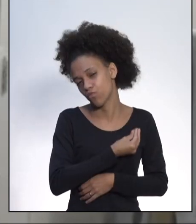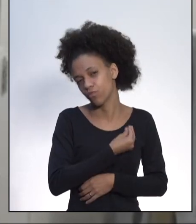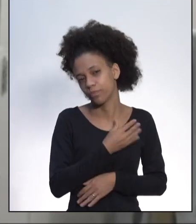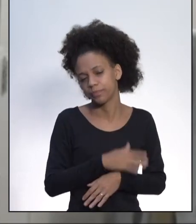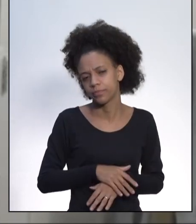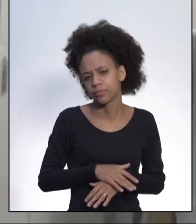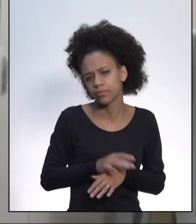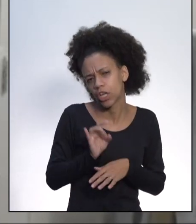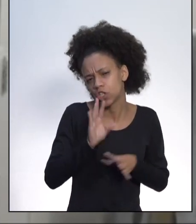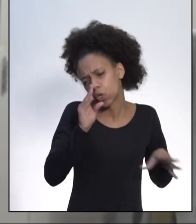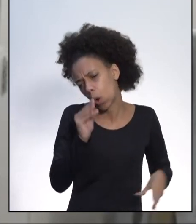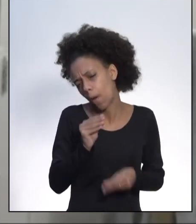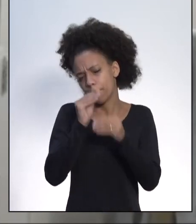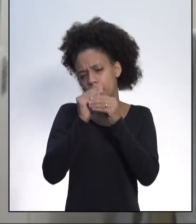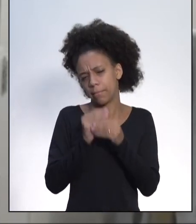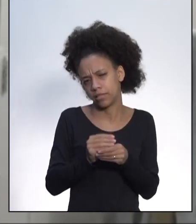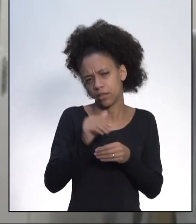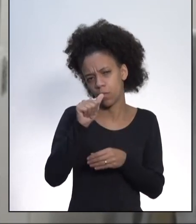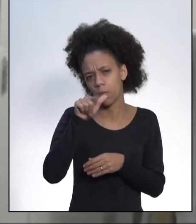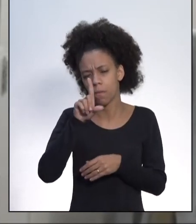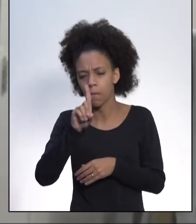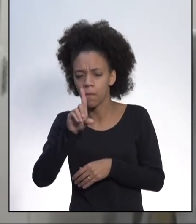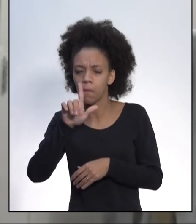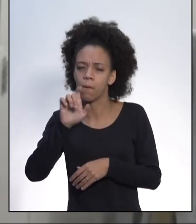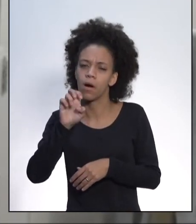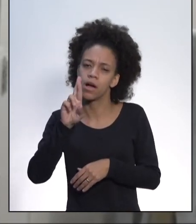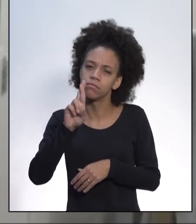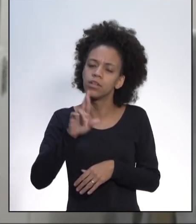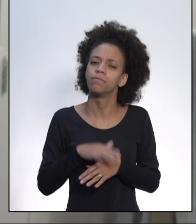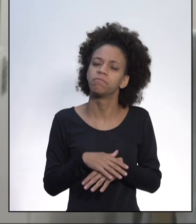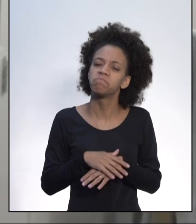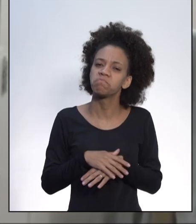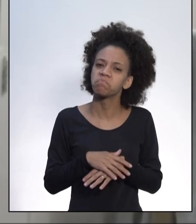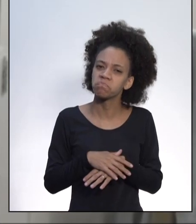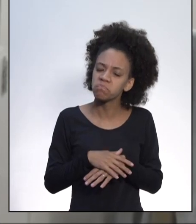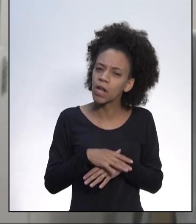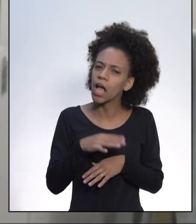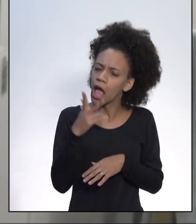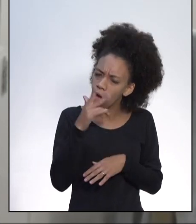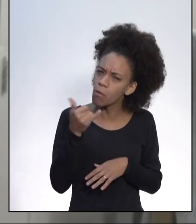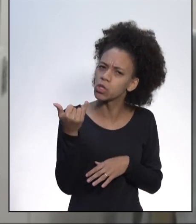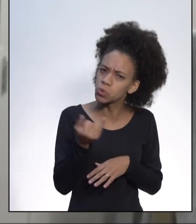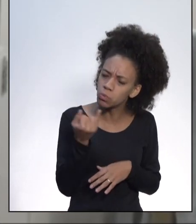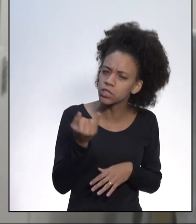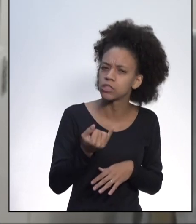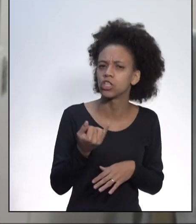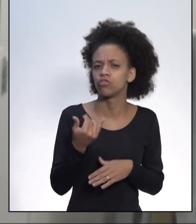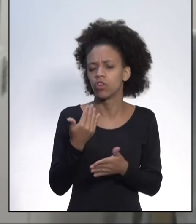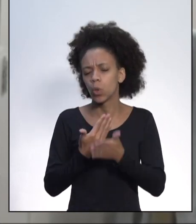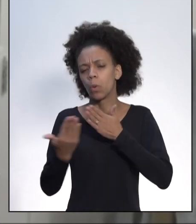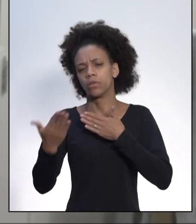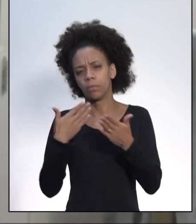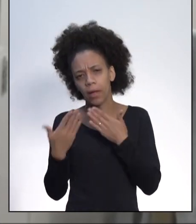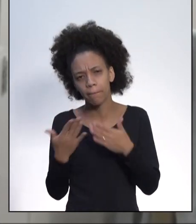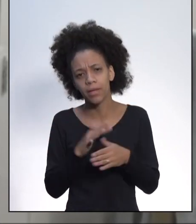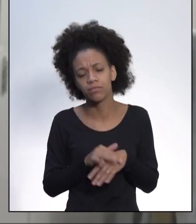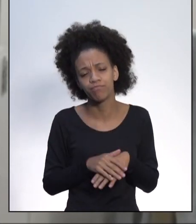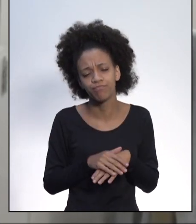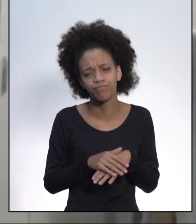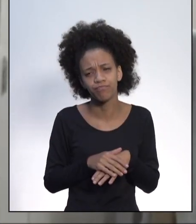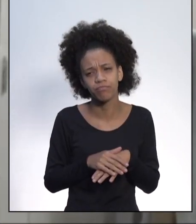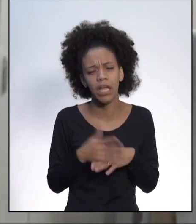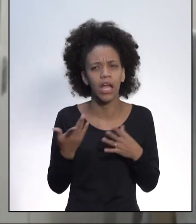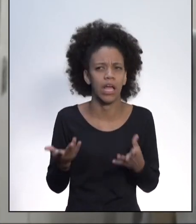Só complementar um pouquinho da fala do Adler, eu acho bacana a gente começar esse papo com vocês falando